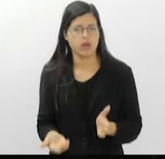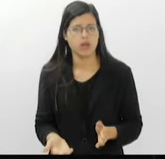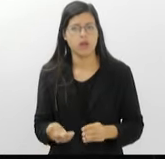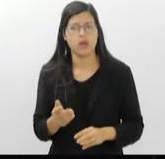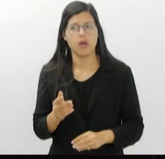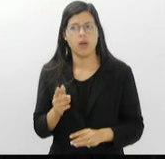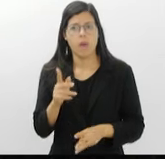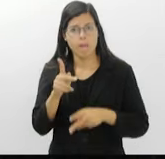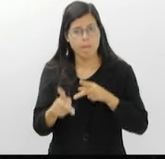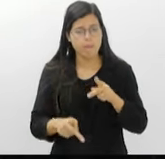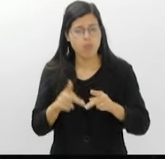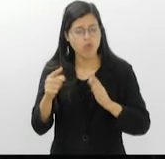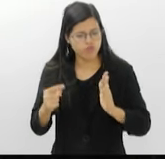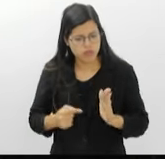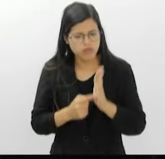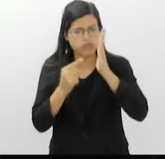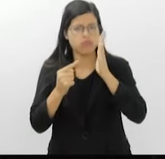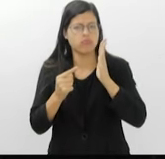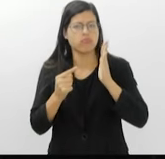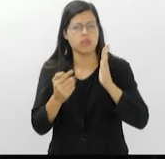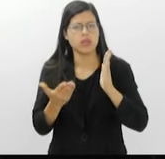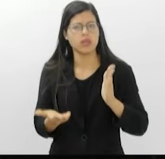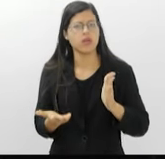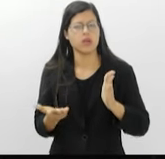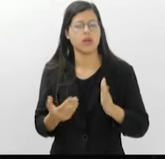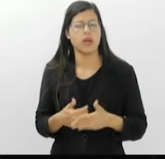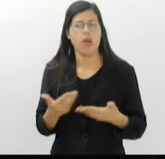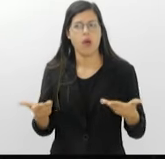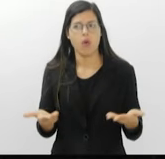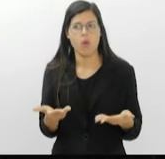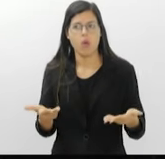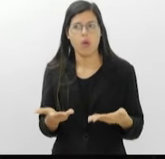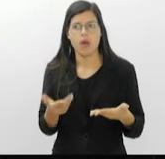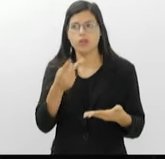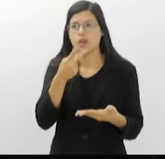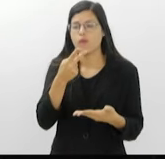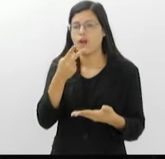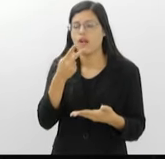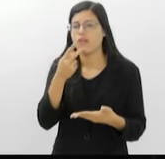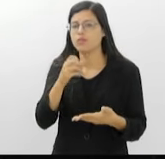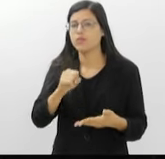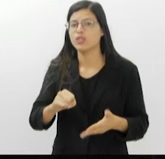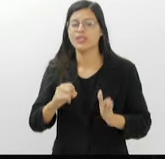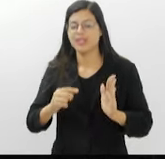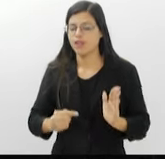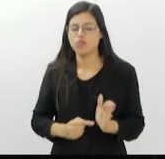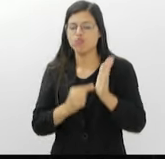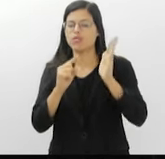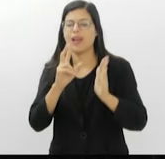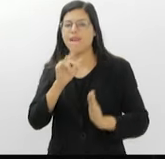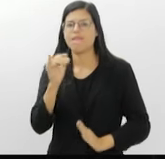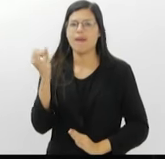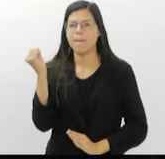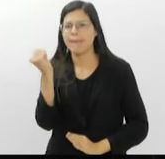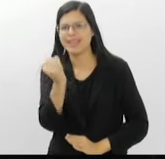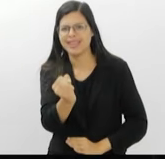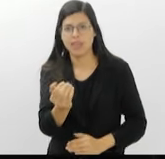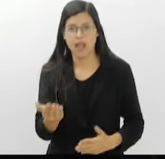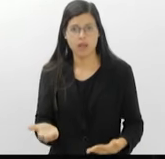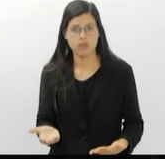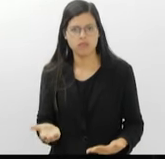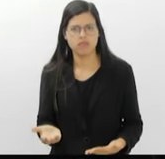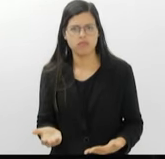mesmo. Agora estão dando um recado, presidente, que quem denunciar eles vão matar. Essa é a resposta que está